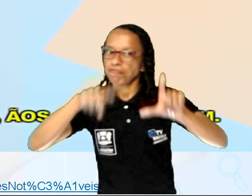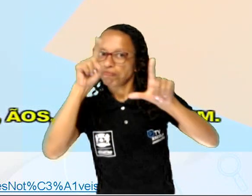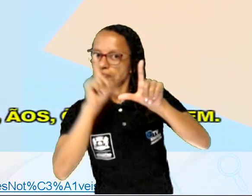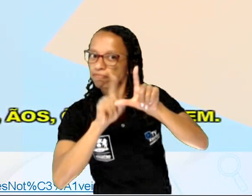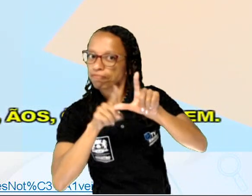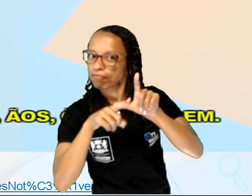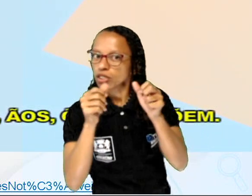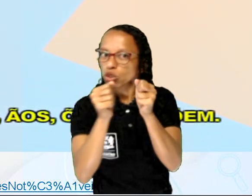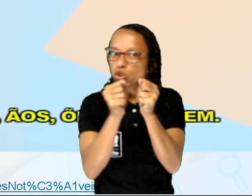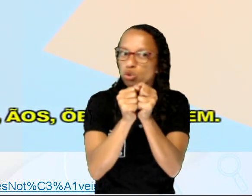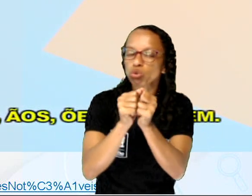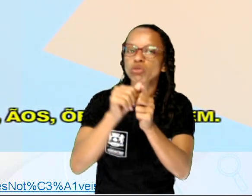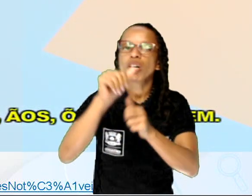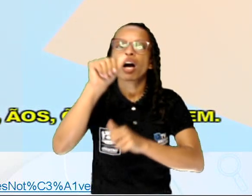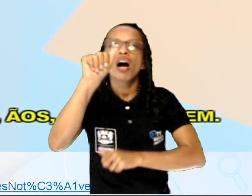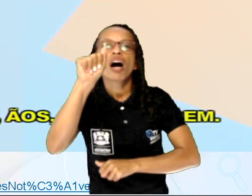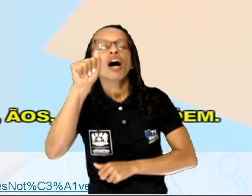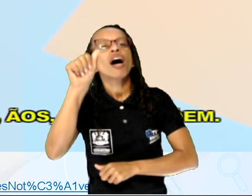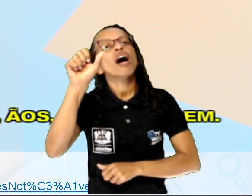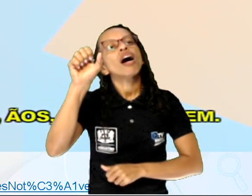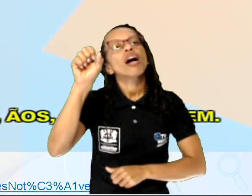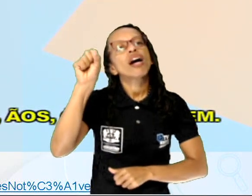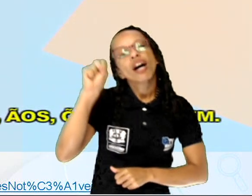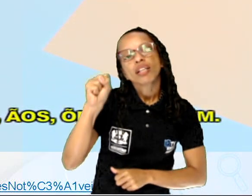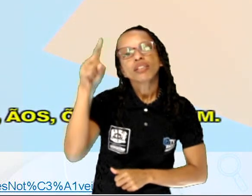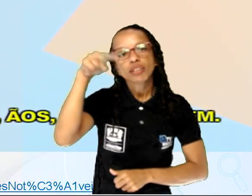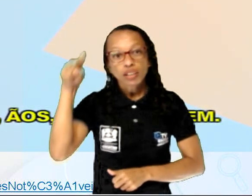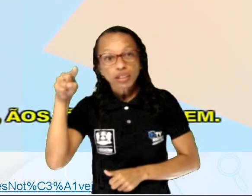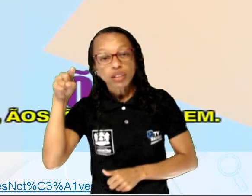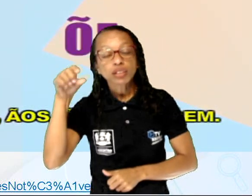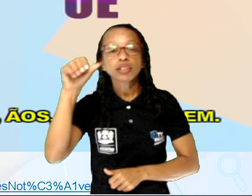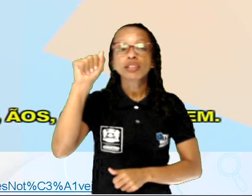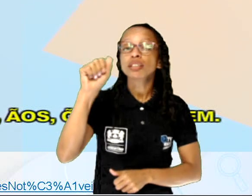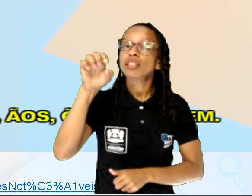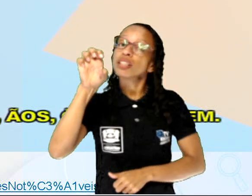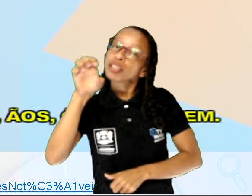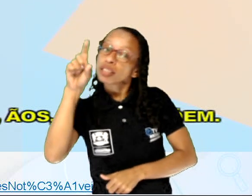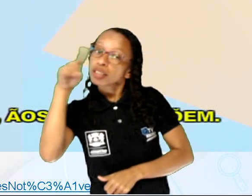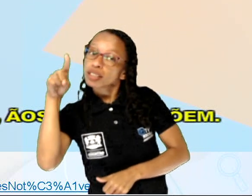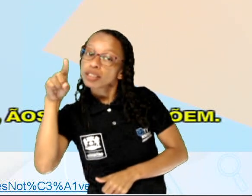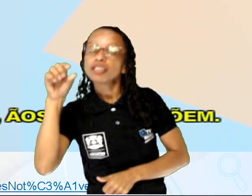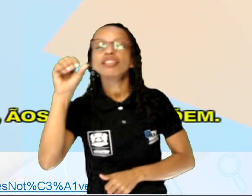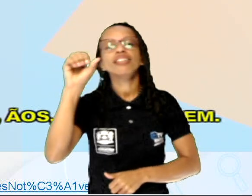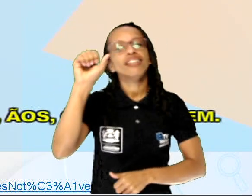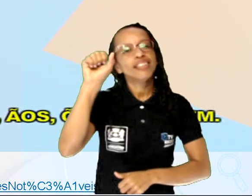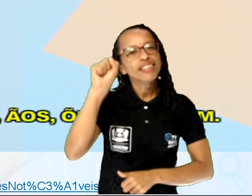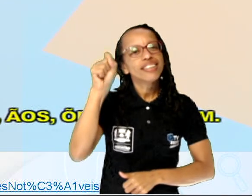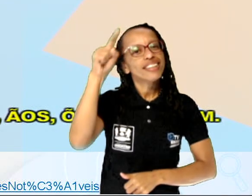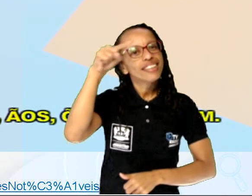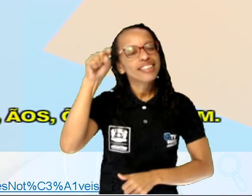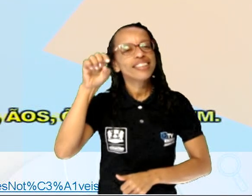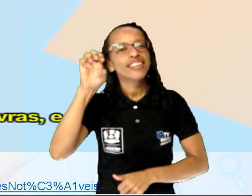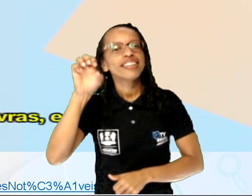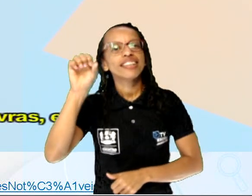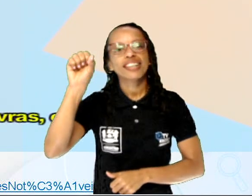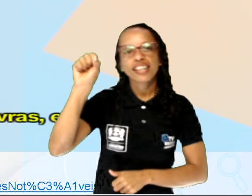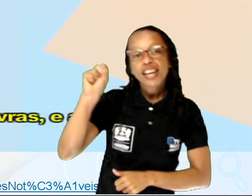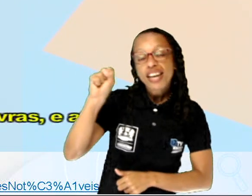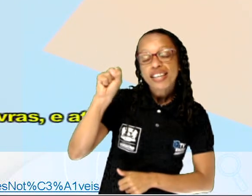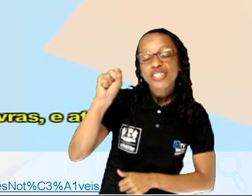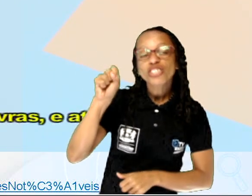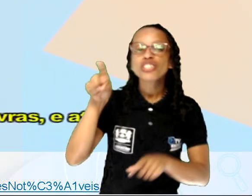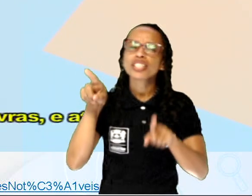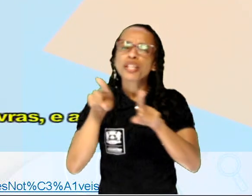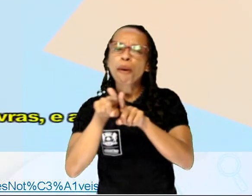ãe, ães, ão, ãos, ões, oin e oin. Na